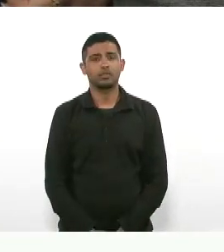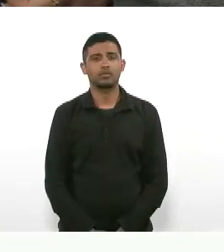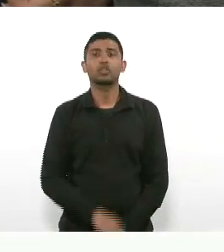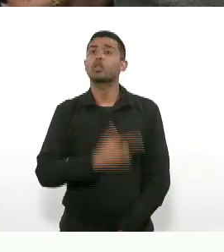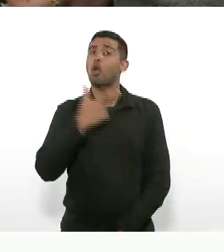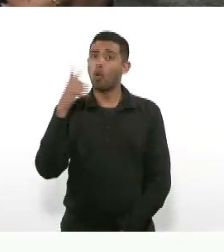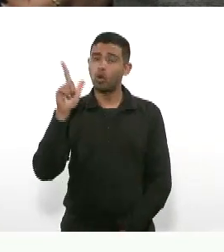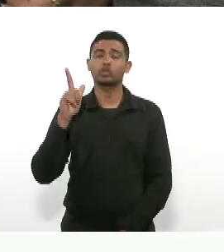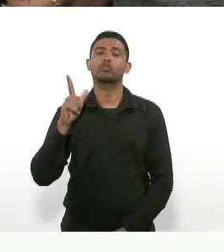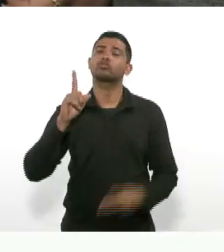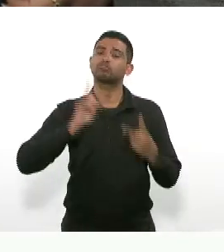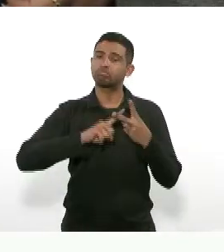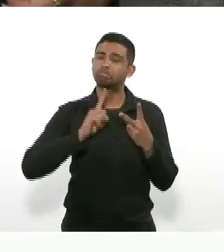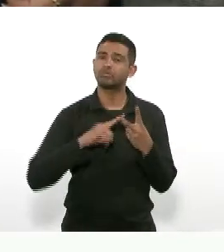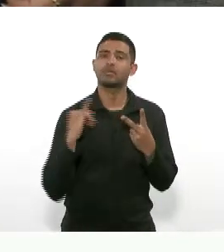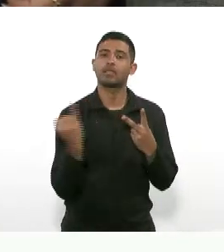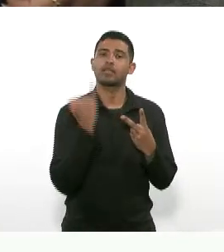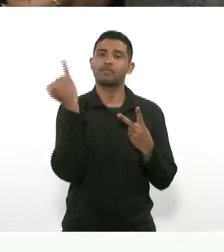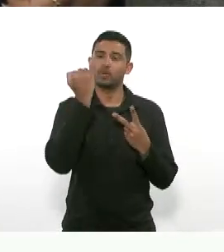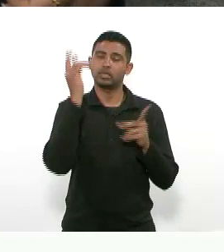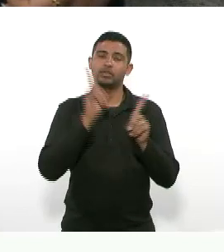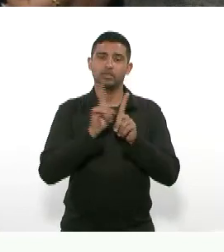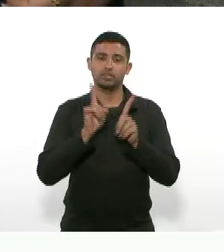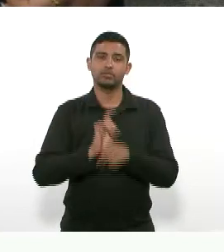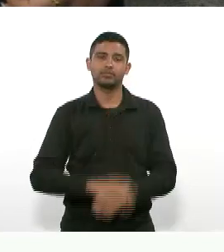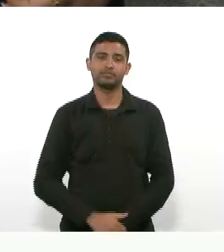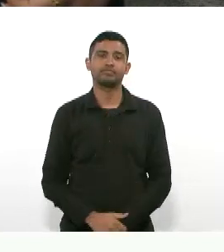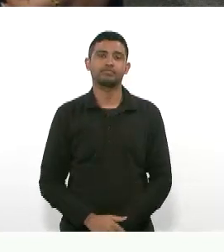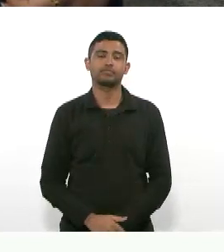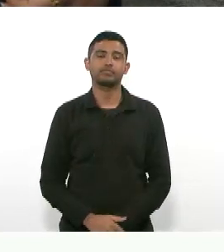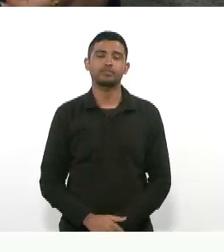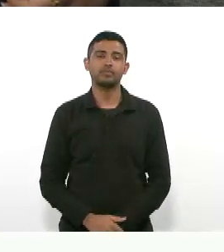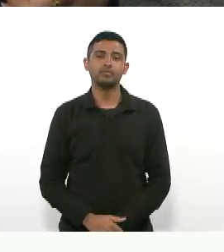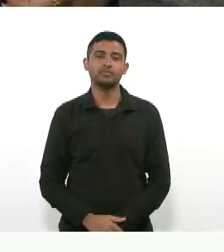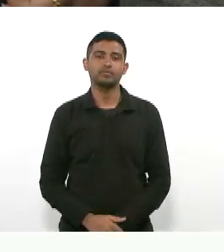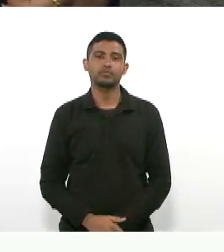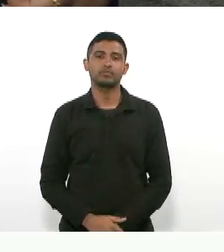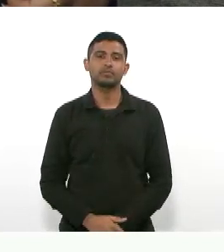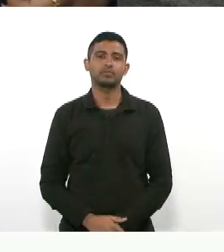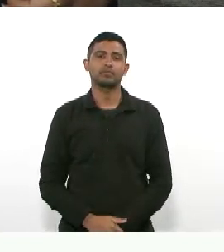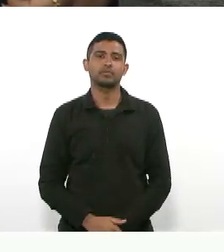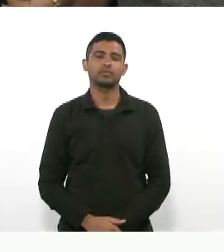Outra questão importantíssima também, e fica essa